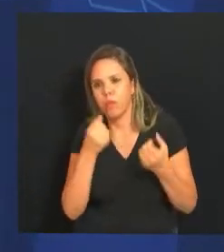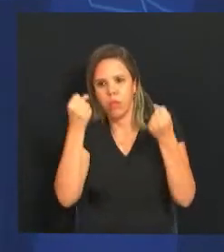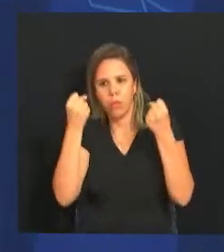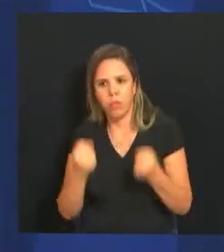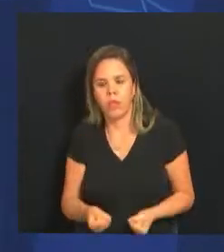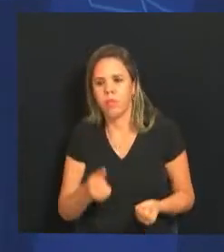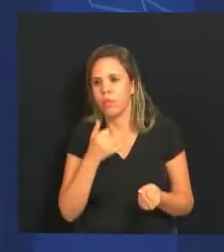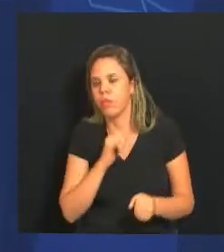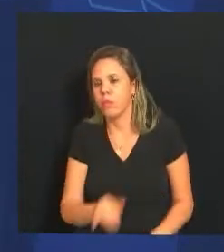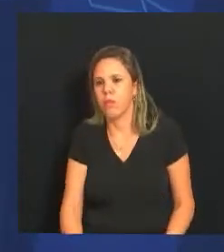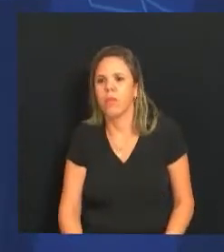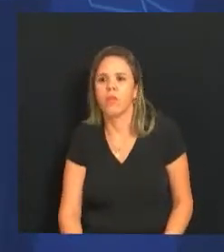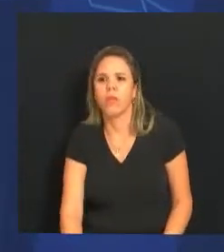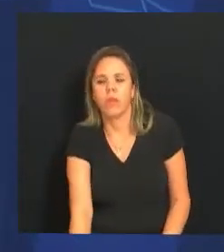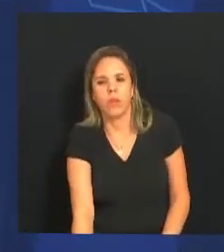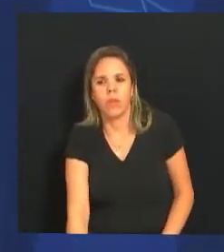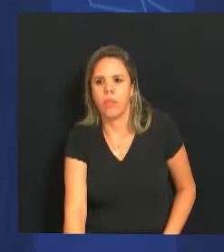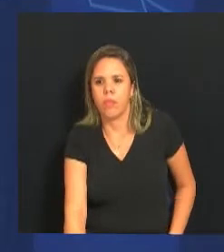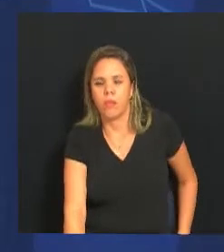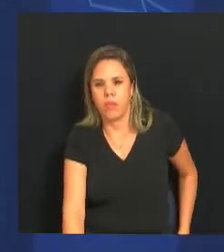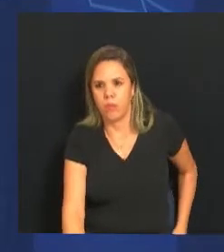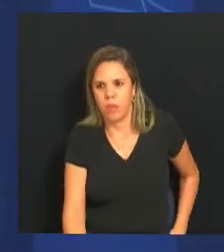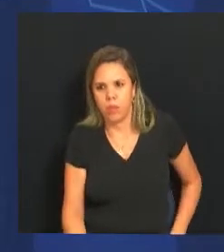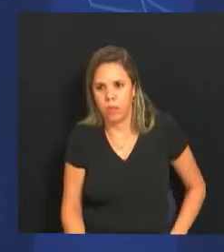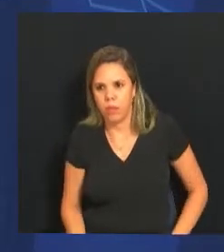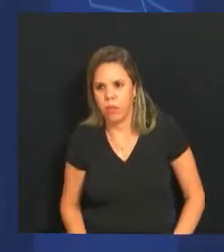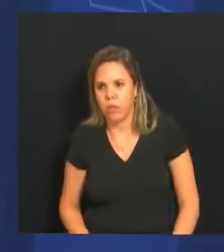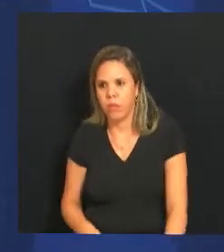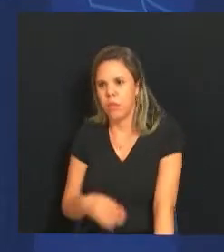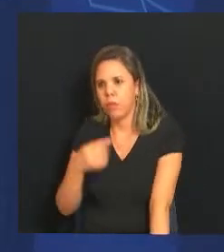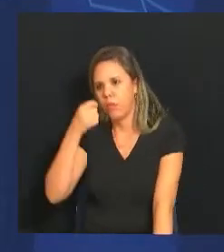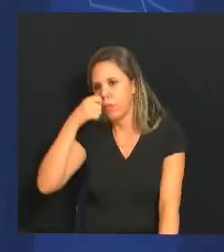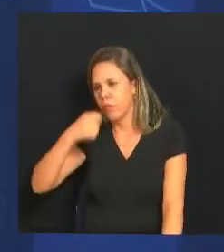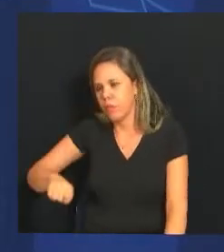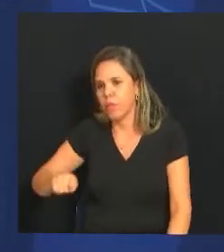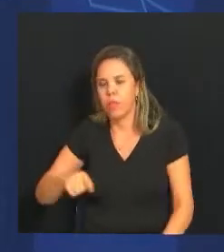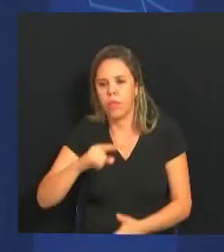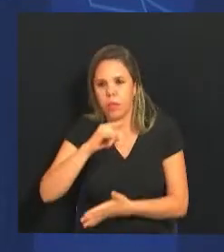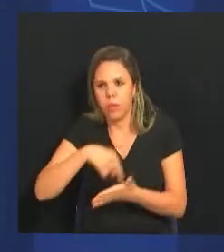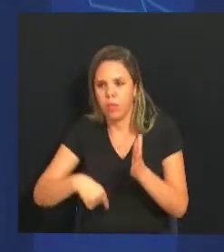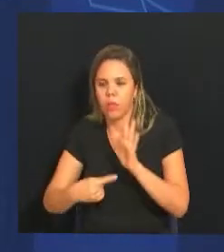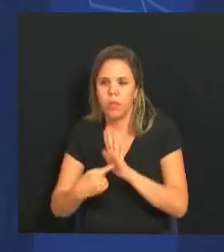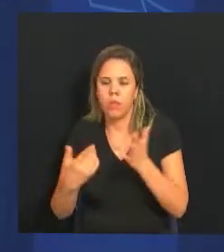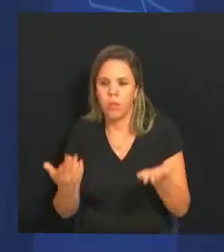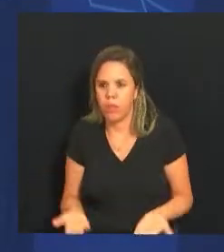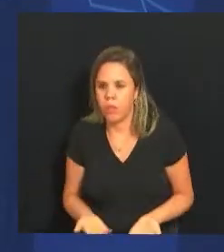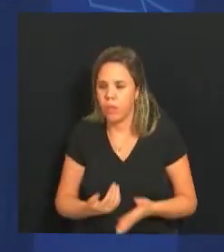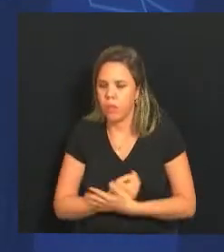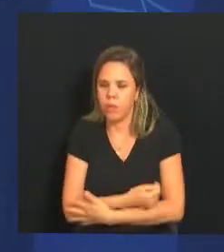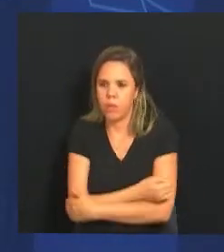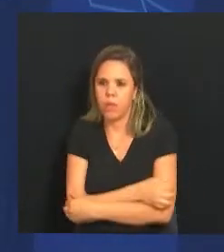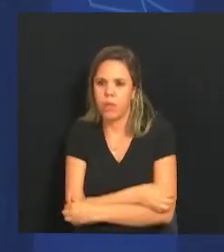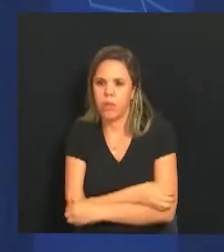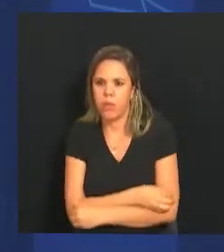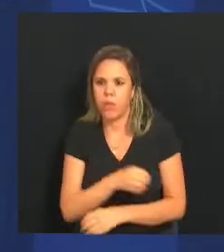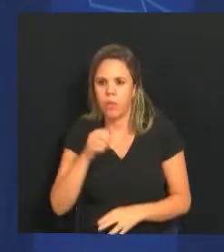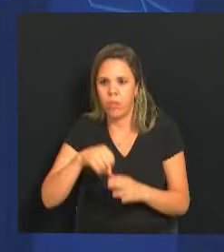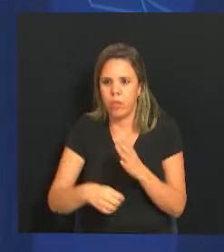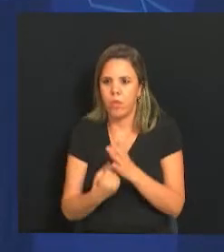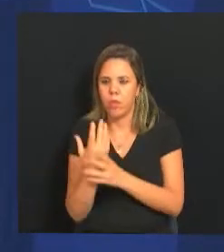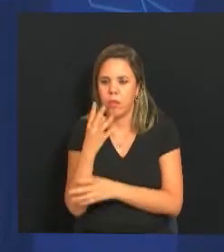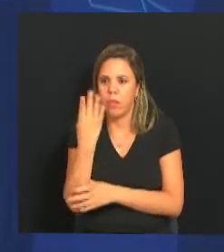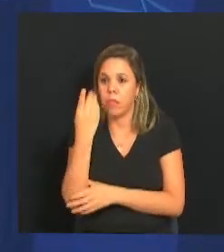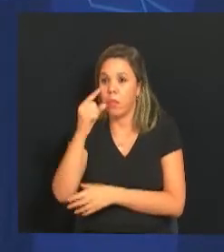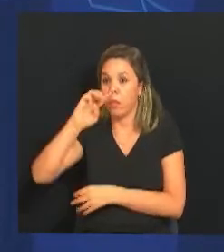à energia nuclear. E aí, por outro lado, na Ucrânia, parte do documento apresentado para a COP26 era plantar 1 bilhão